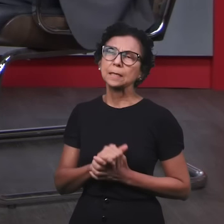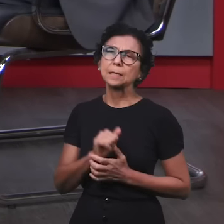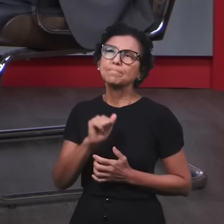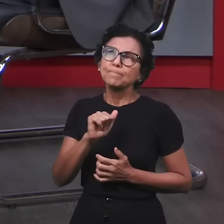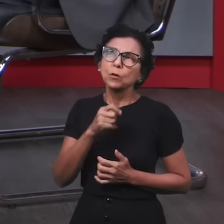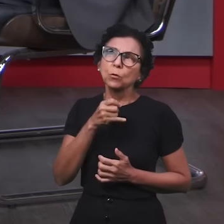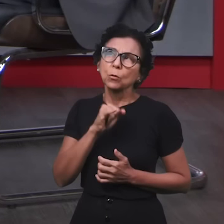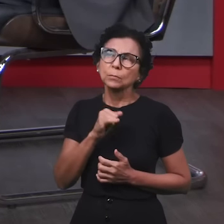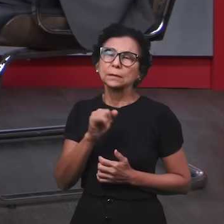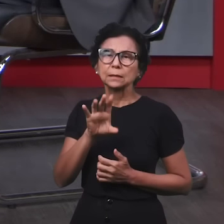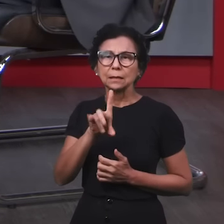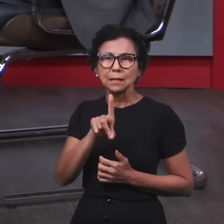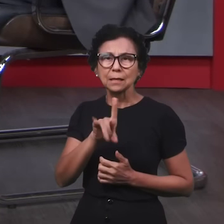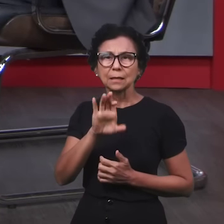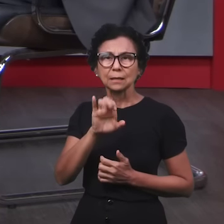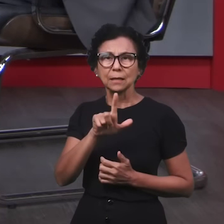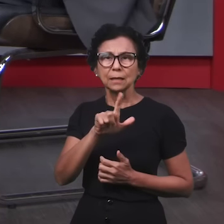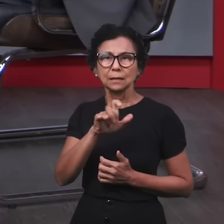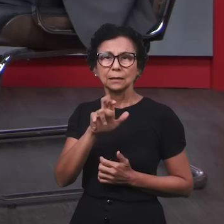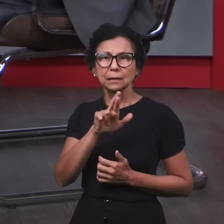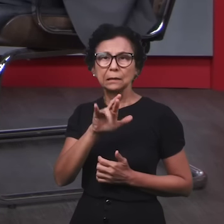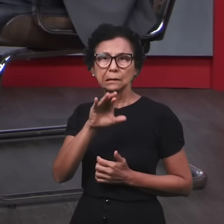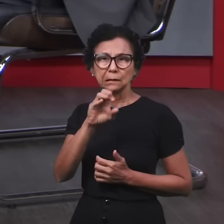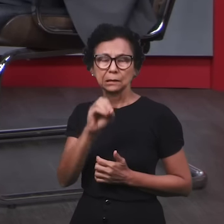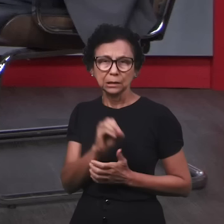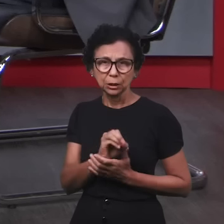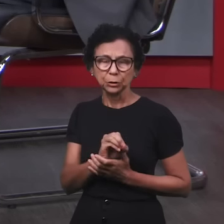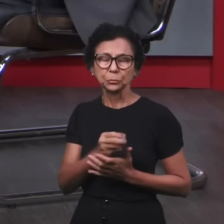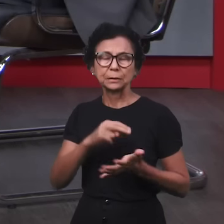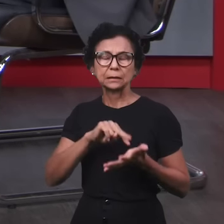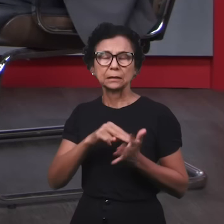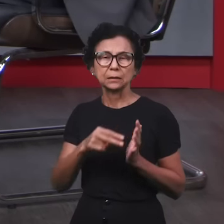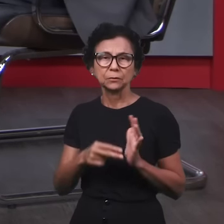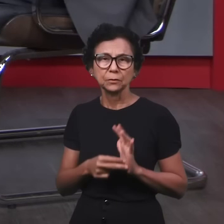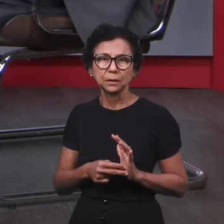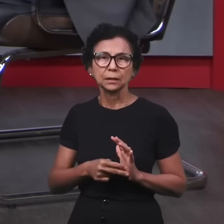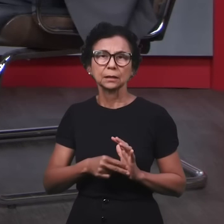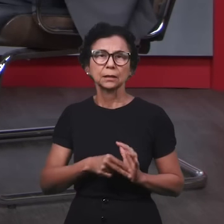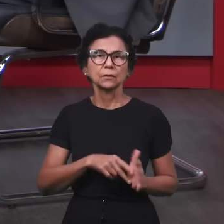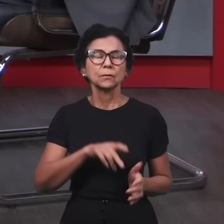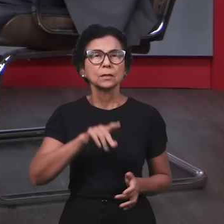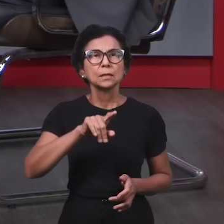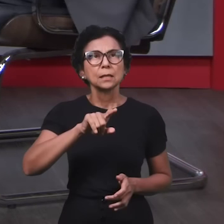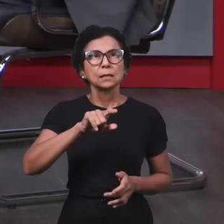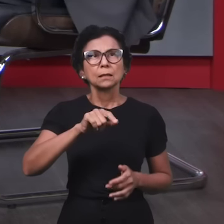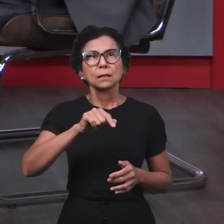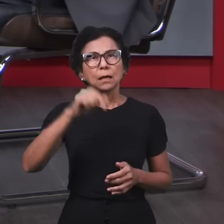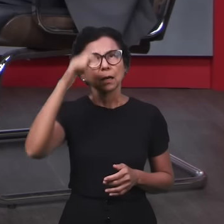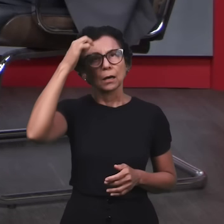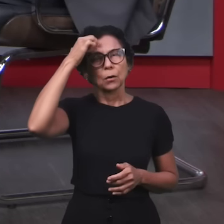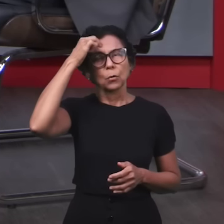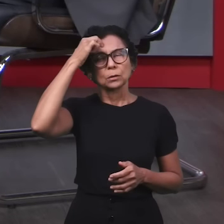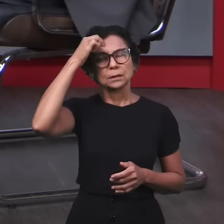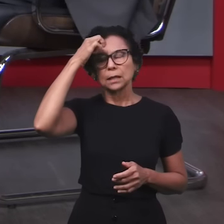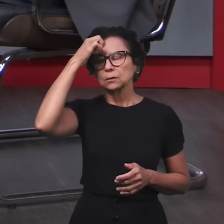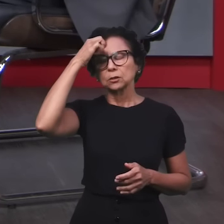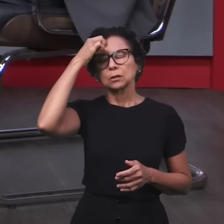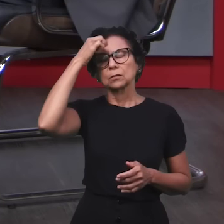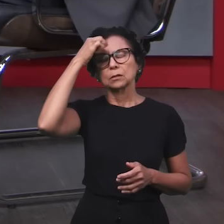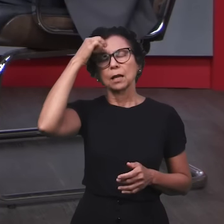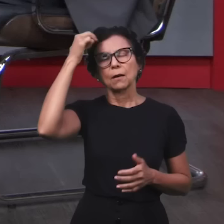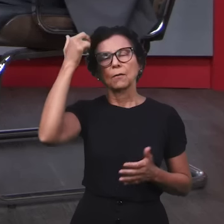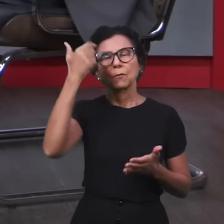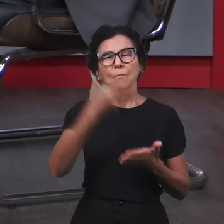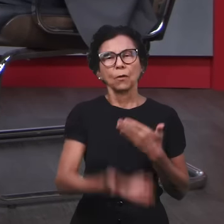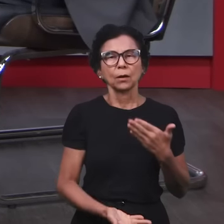normal. Entendeu? Então, na verdade, quando o Espírito Santo revela,